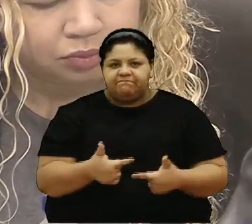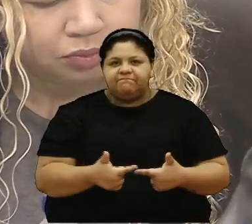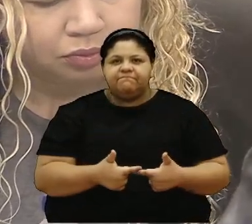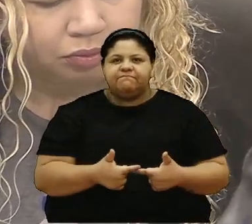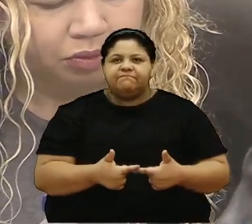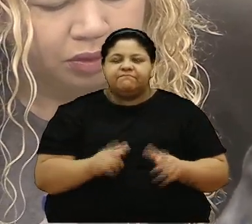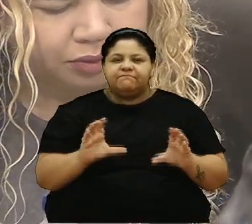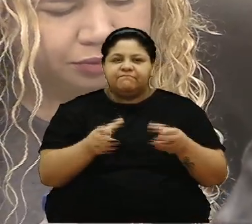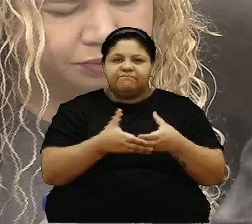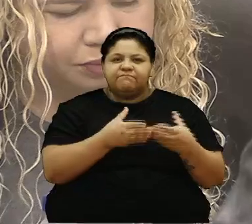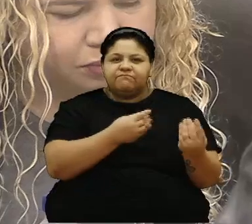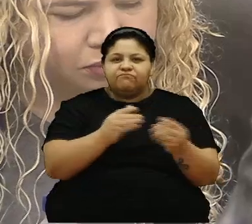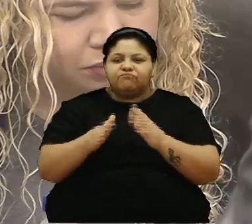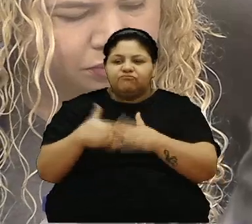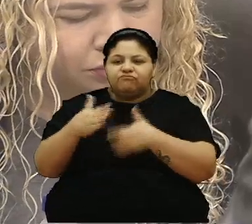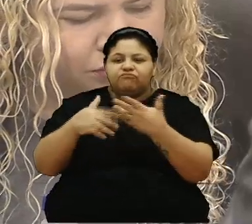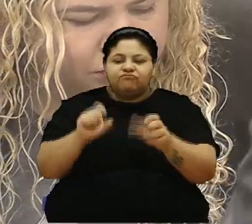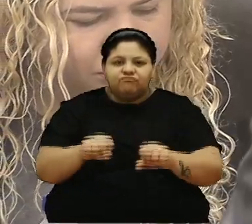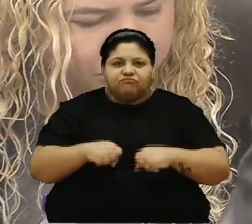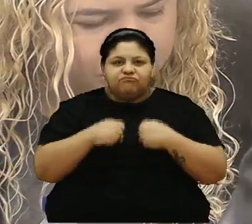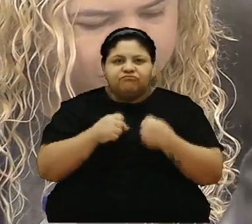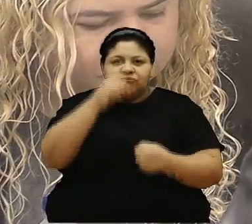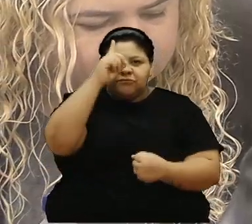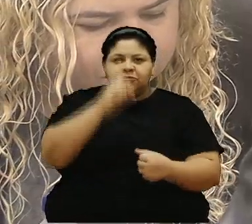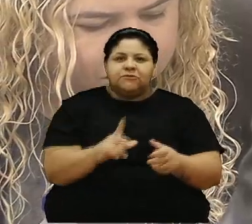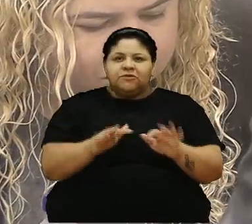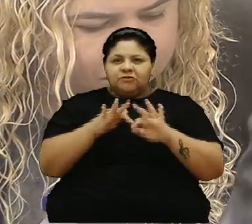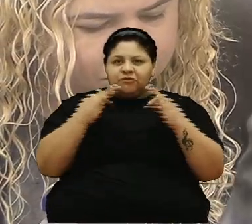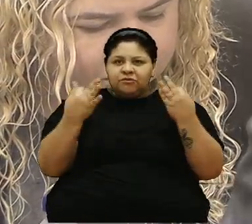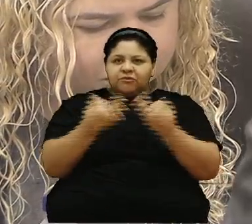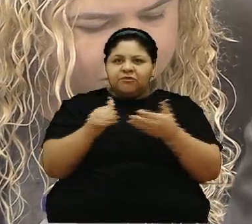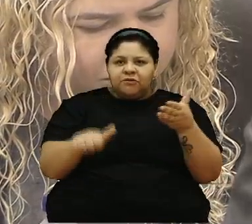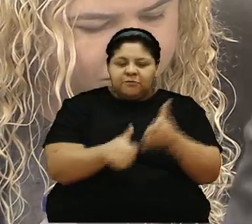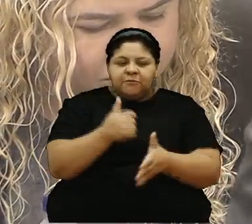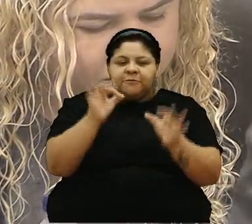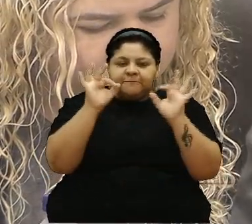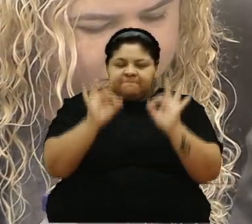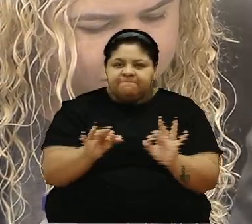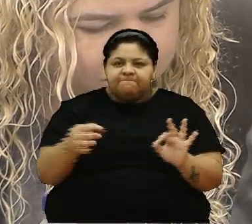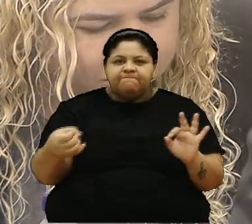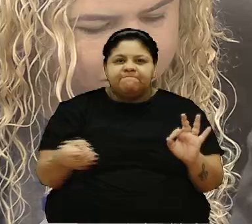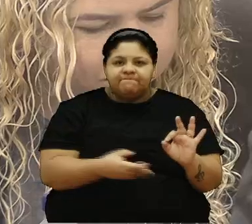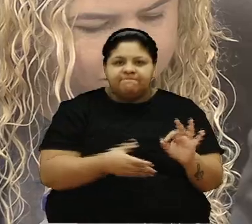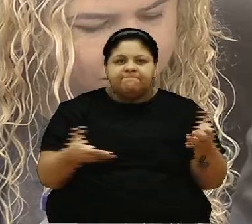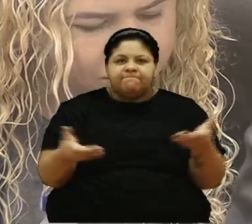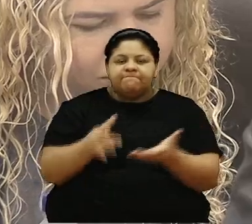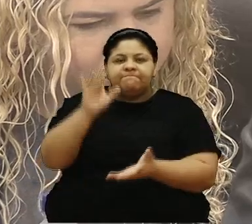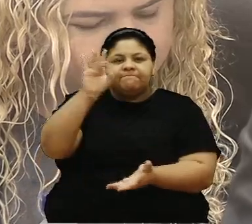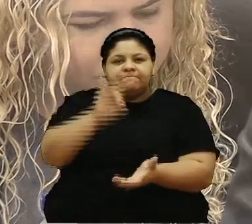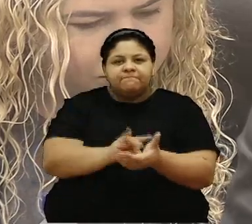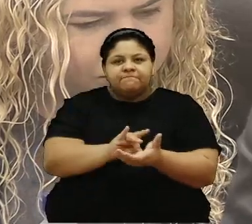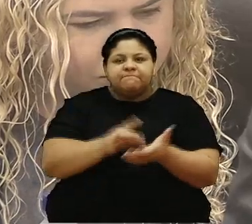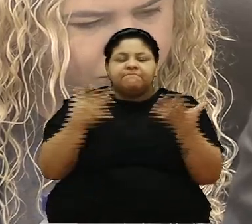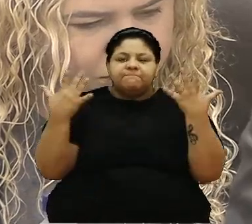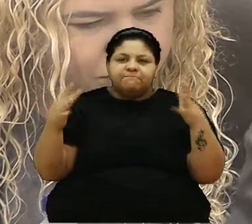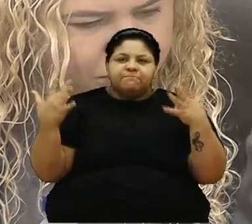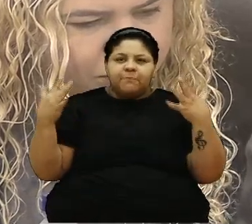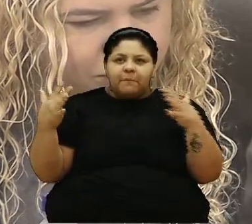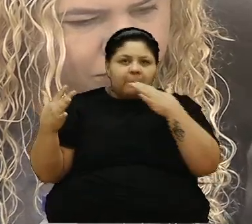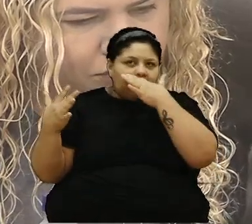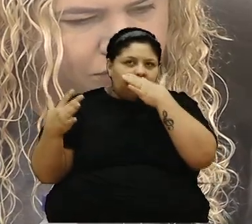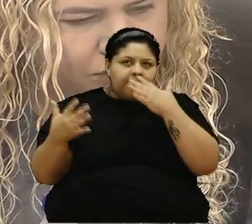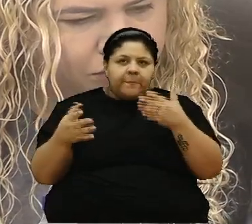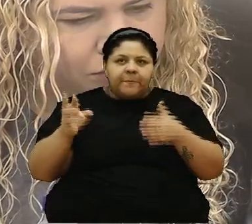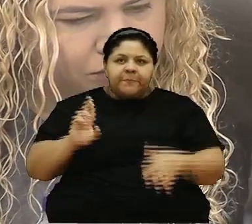núcleo, com muitos avanços na defesa de um direito de família mais humano, justo e atualizado, e deixo registrado este voto de congratulações, visto